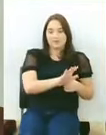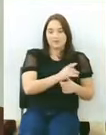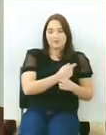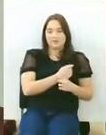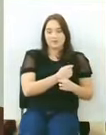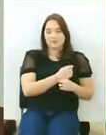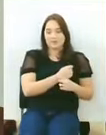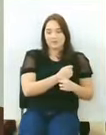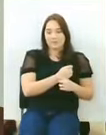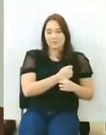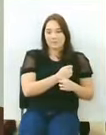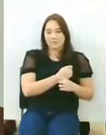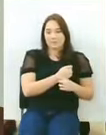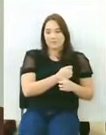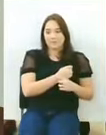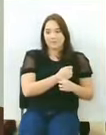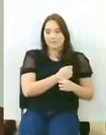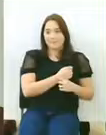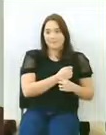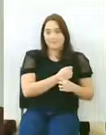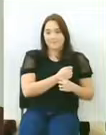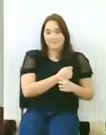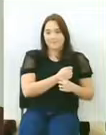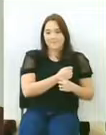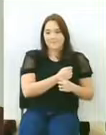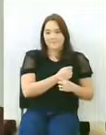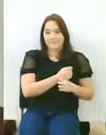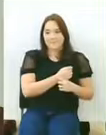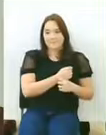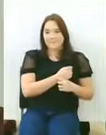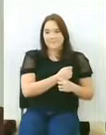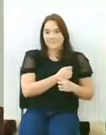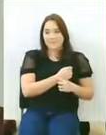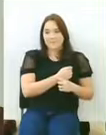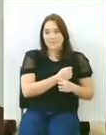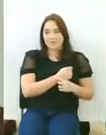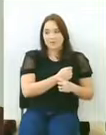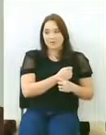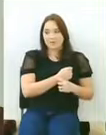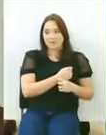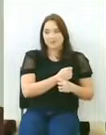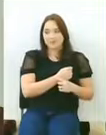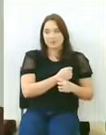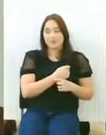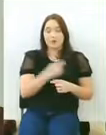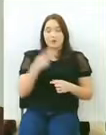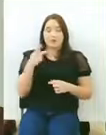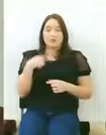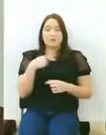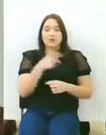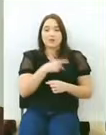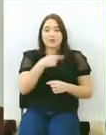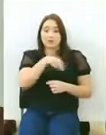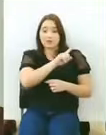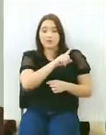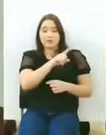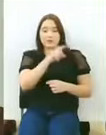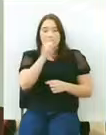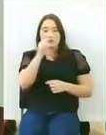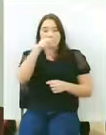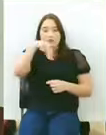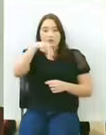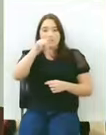Ah, eu quero ir para a França. É um desejo. Certa vez eu precisei ir para Angola